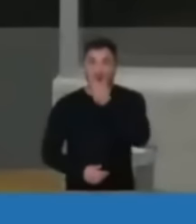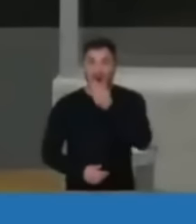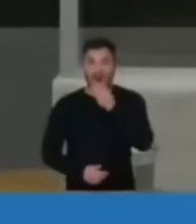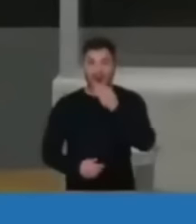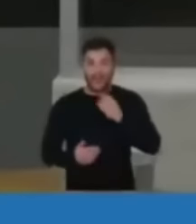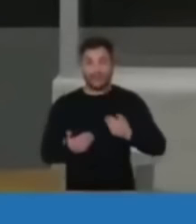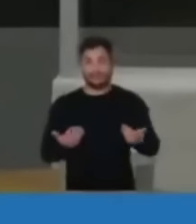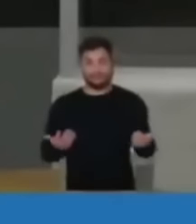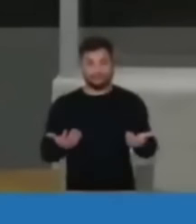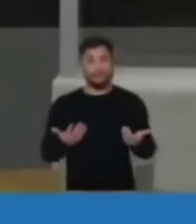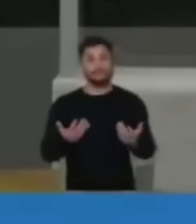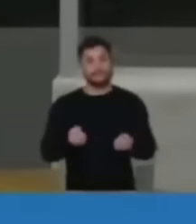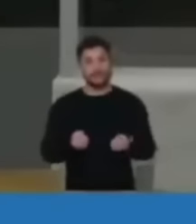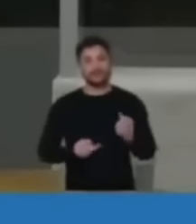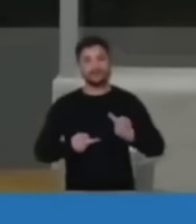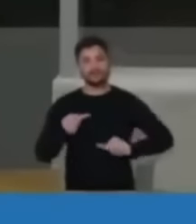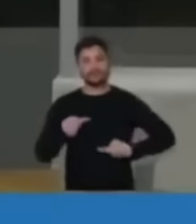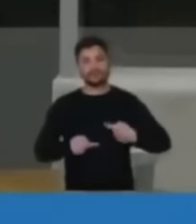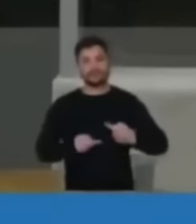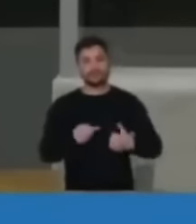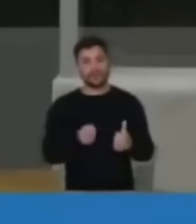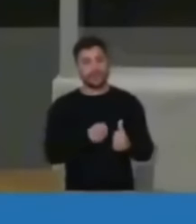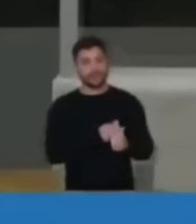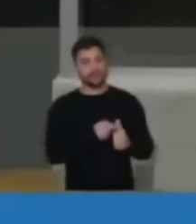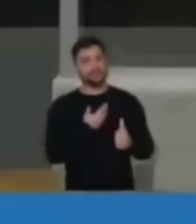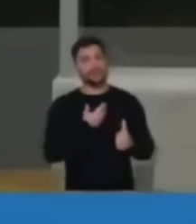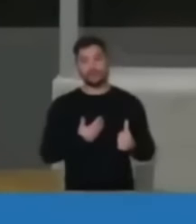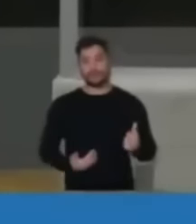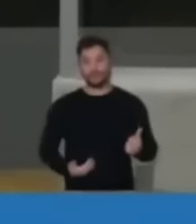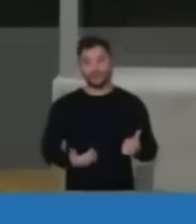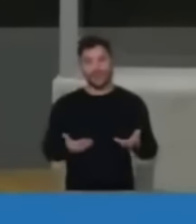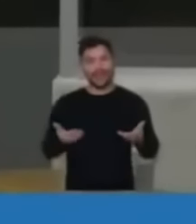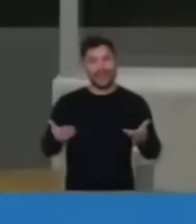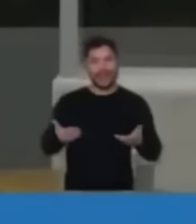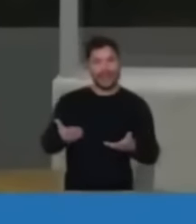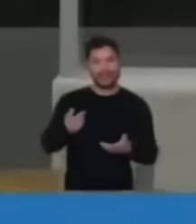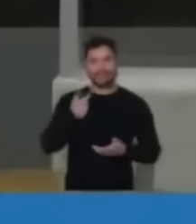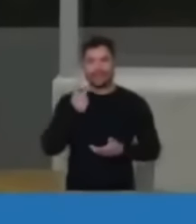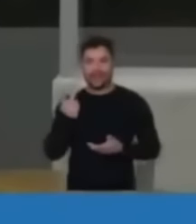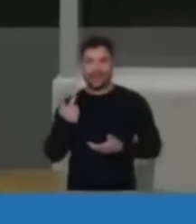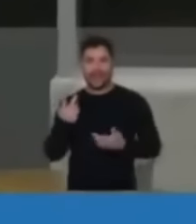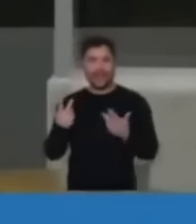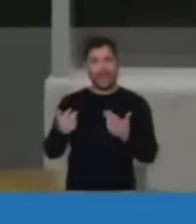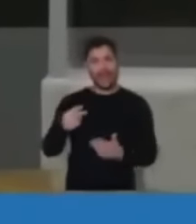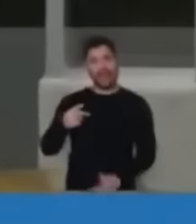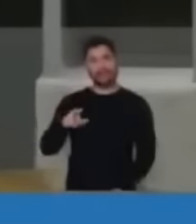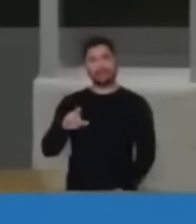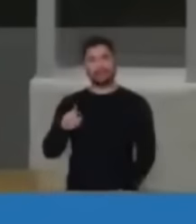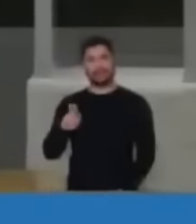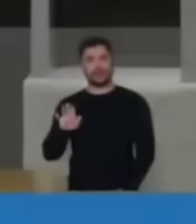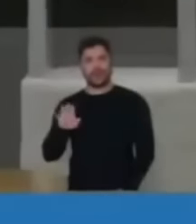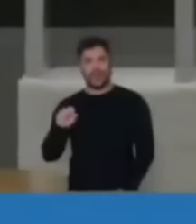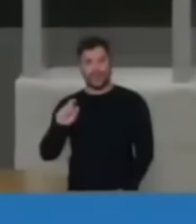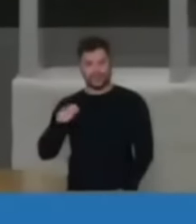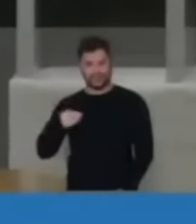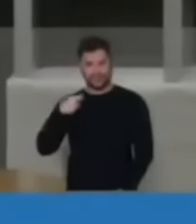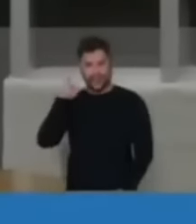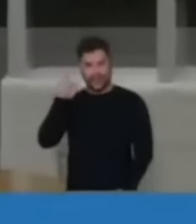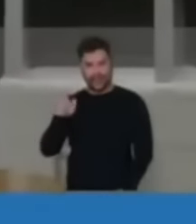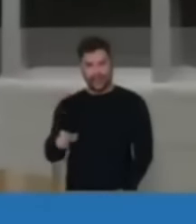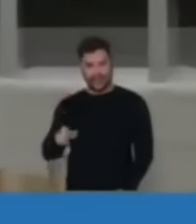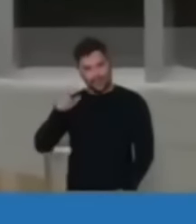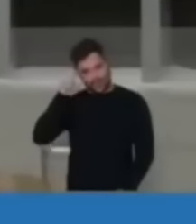Honestamente, a questão da dívida pública. Não me venham com política de Paulo Guedes aqui, porque estados